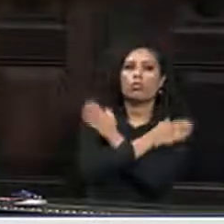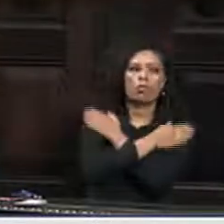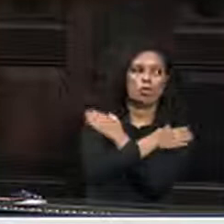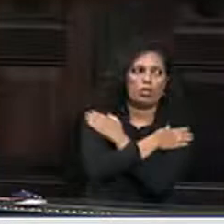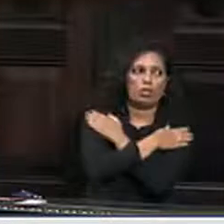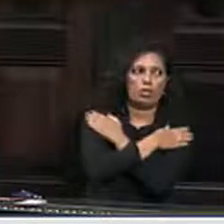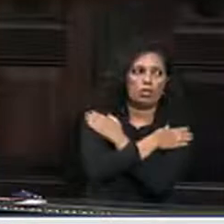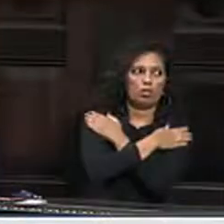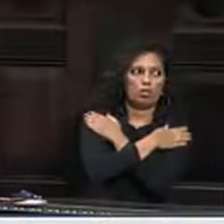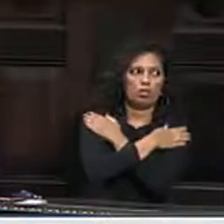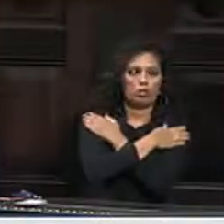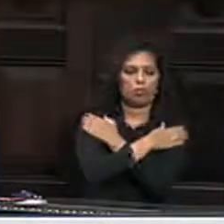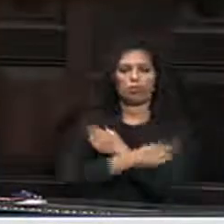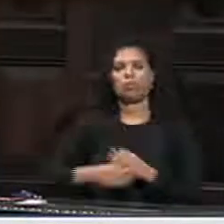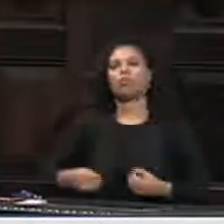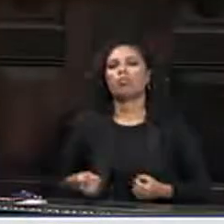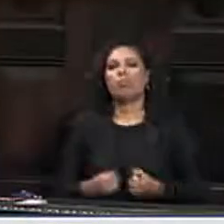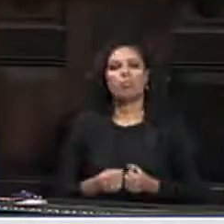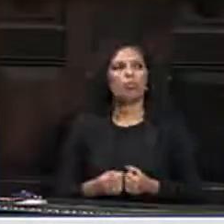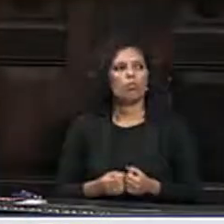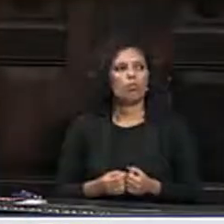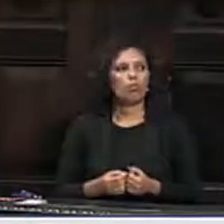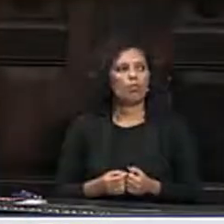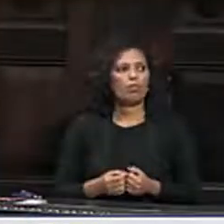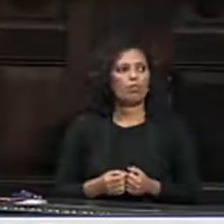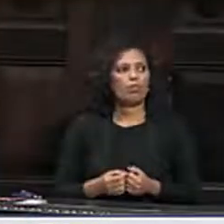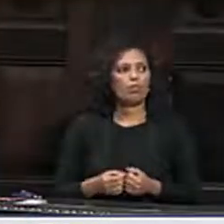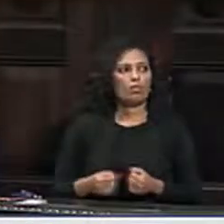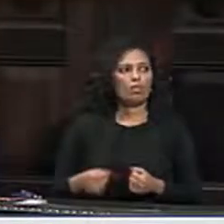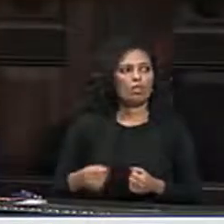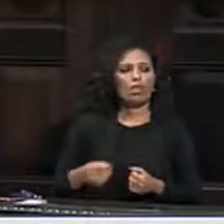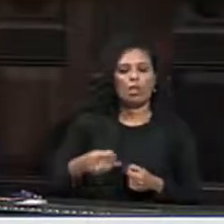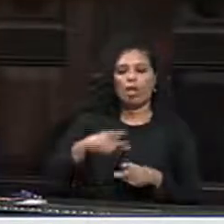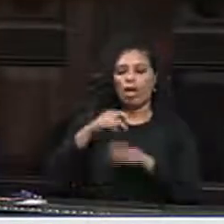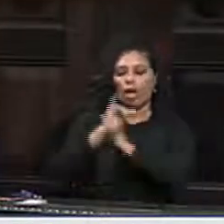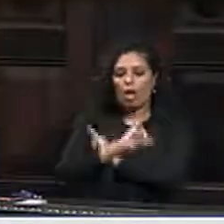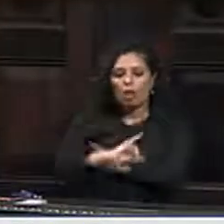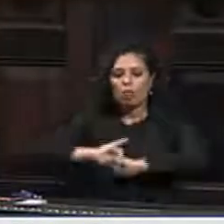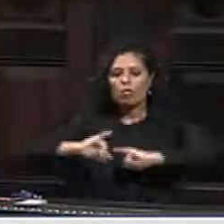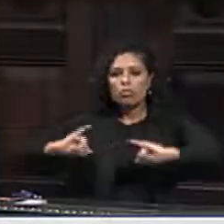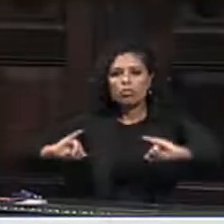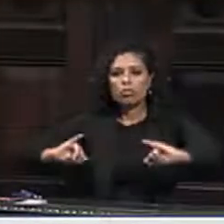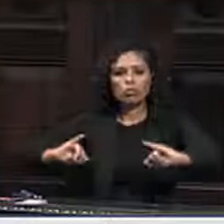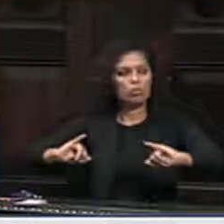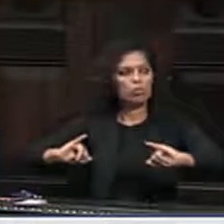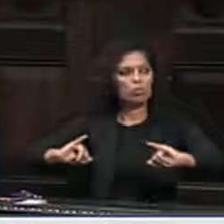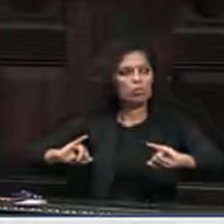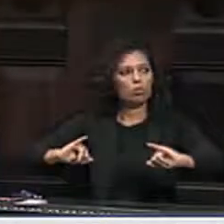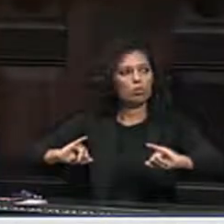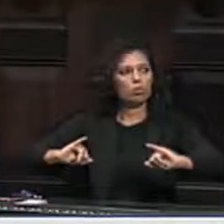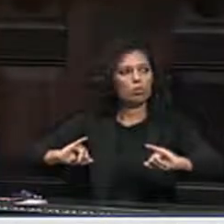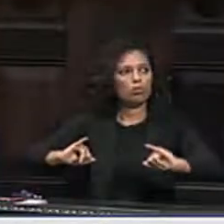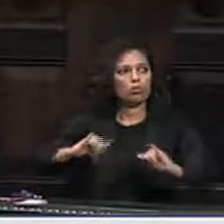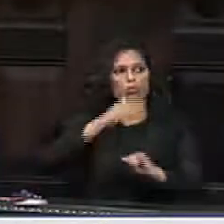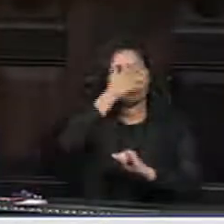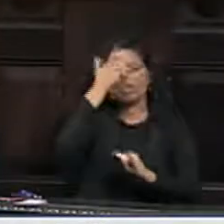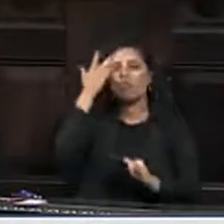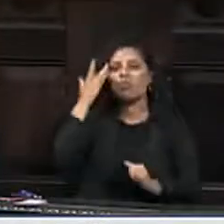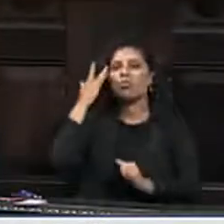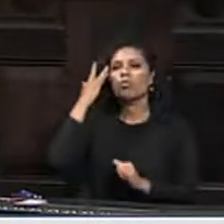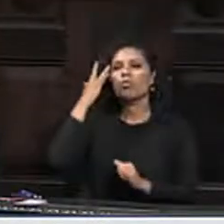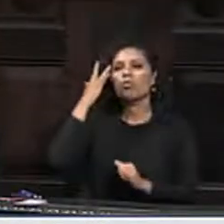dado ponto facultativo, para os eleitores da Zona Sul irem para suas casas